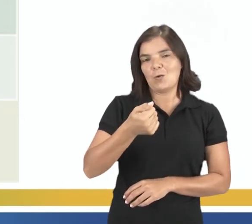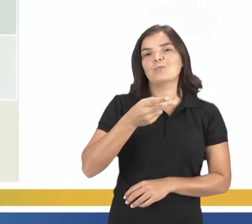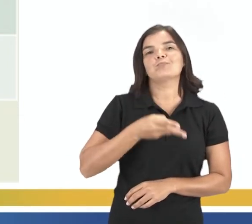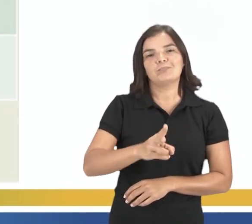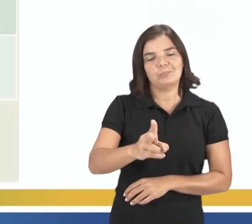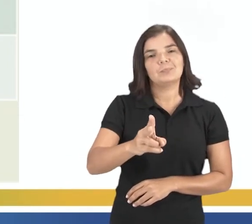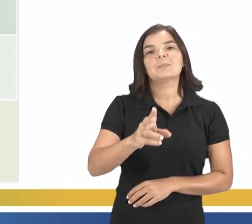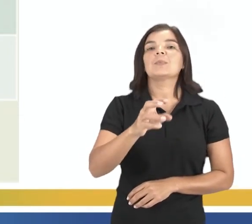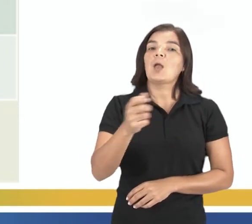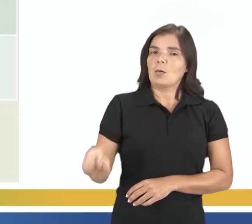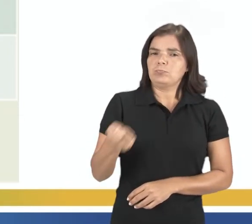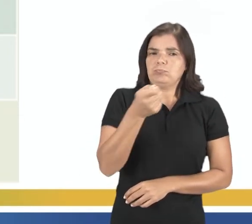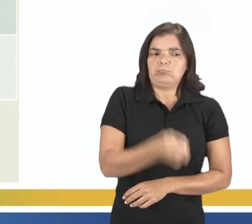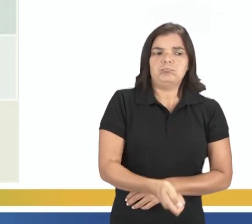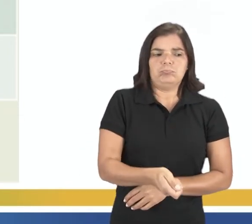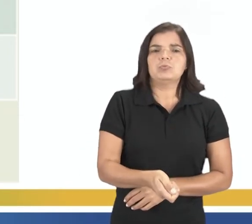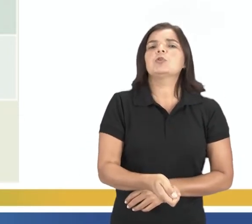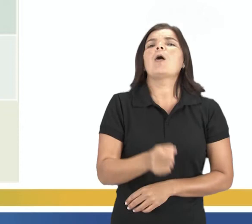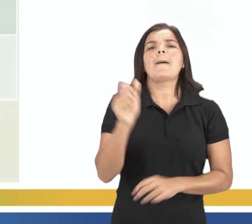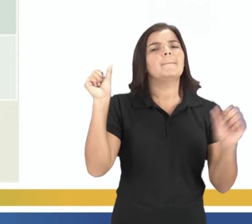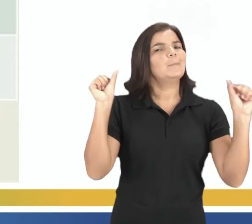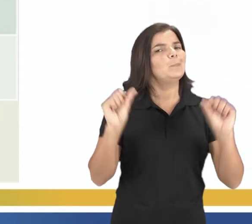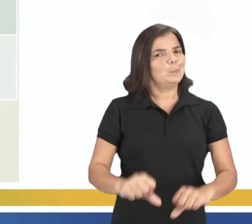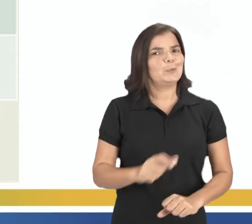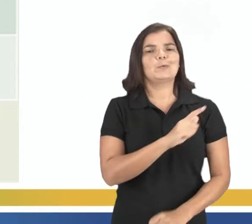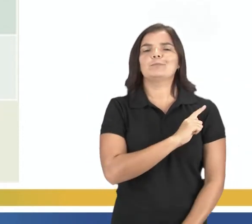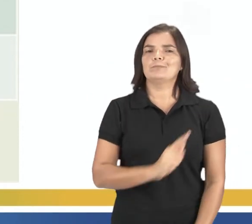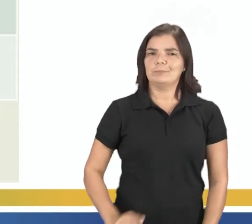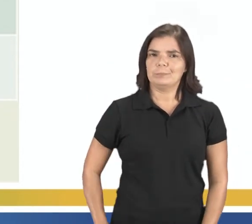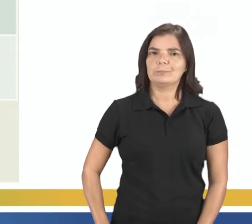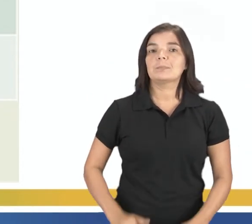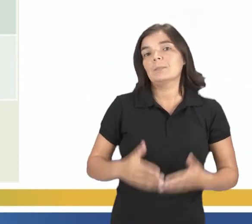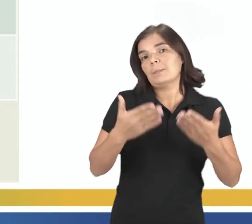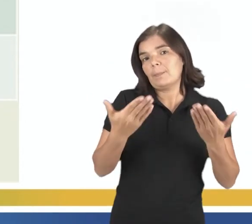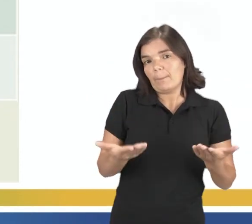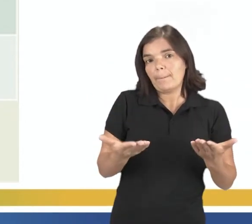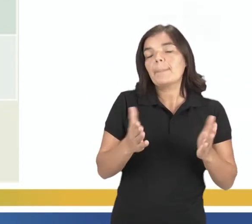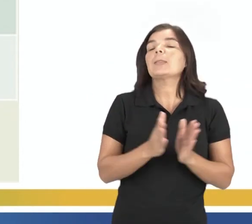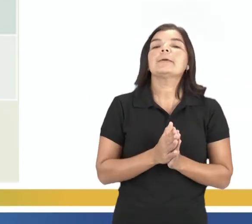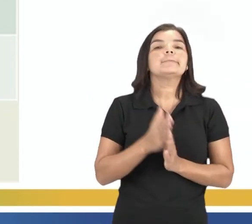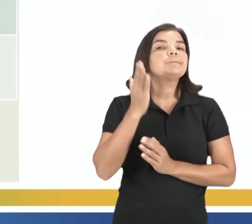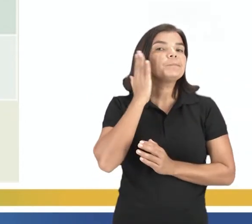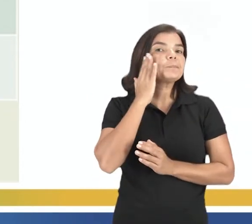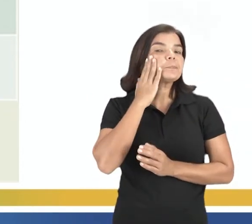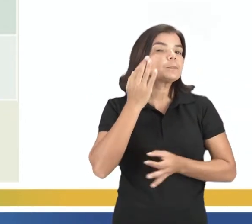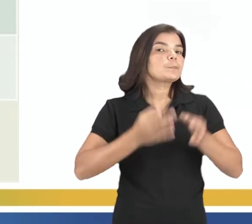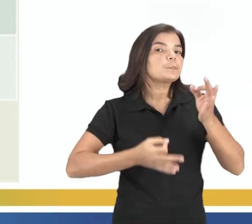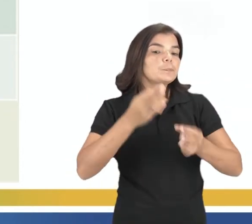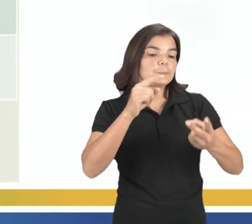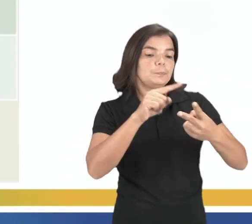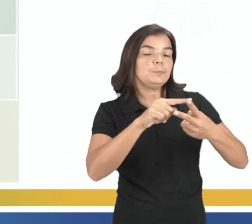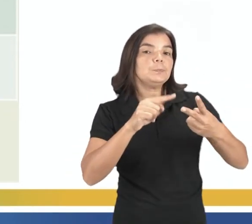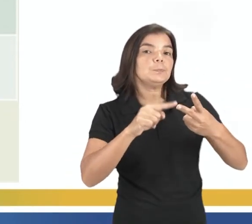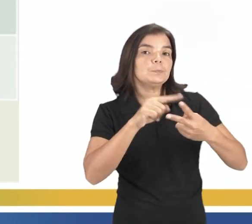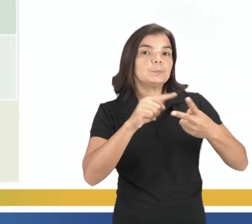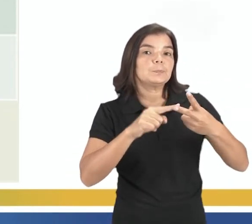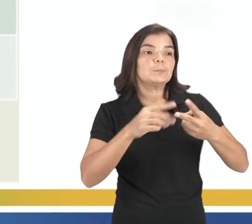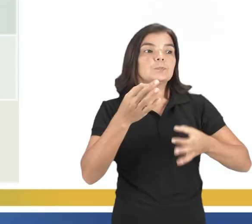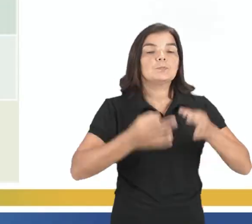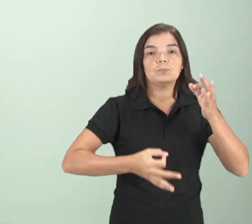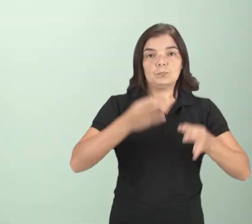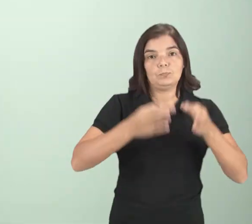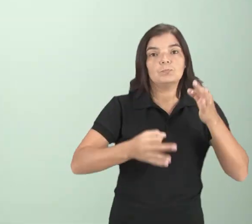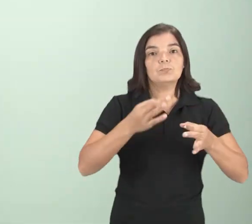A tirania seria, no caso, a pior forma de governo. Então, ele vai entender a justiça em dois níveis. A